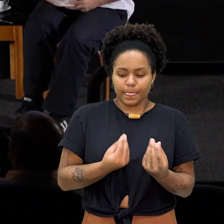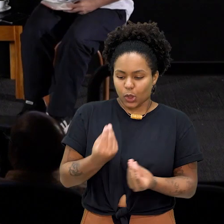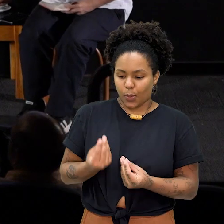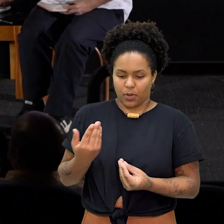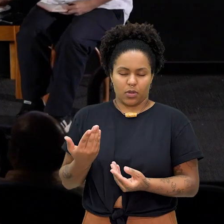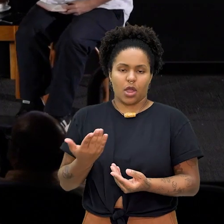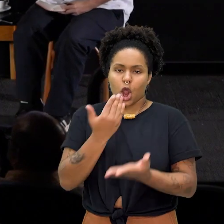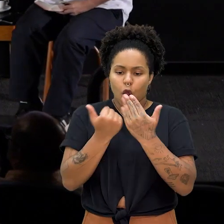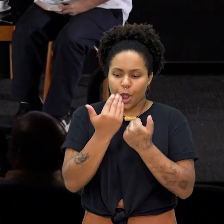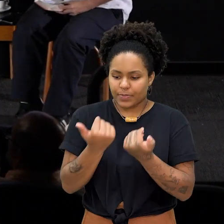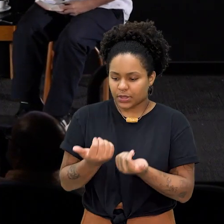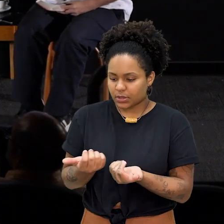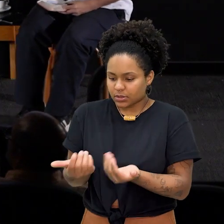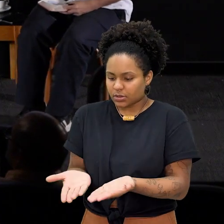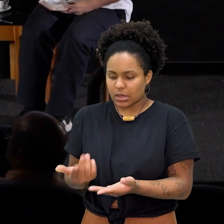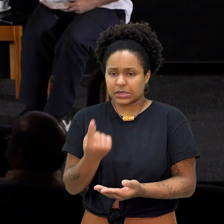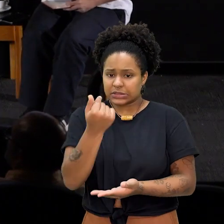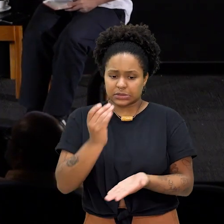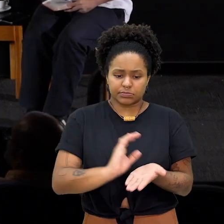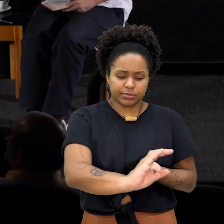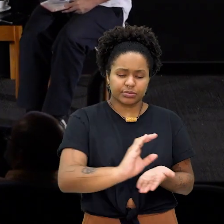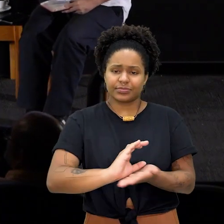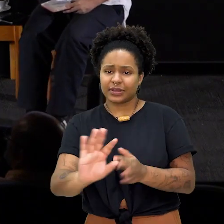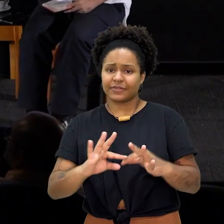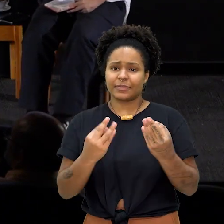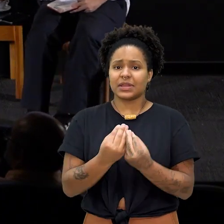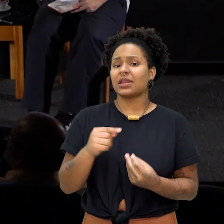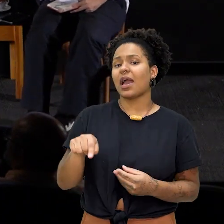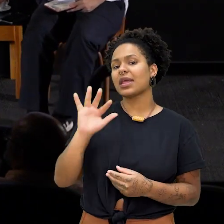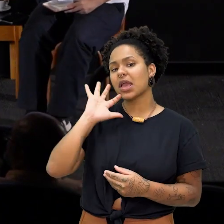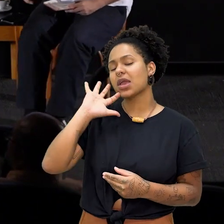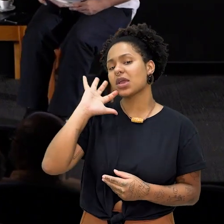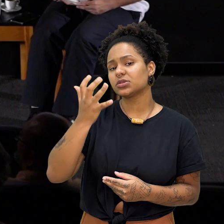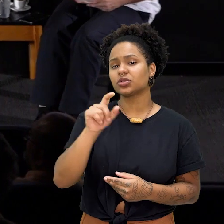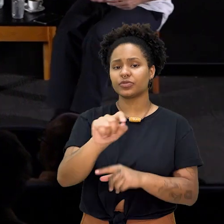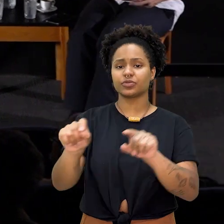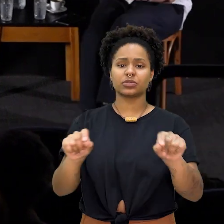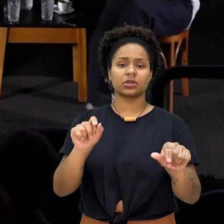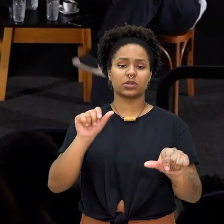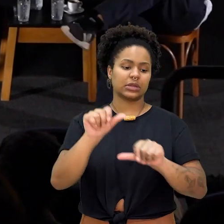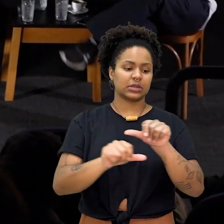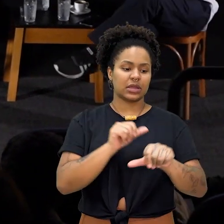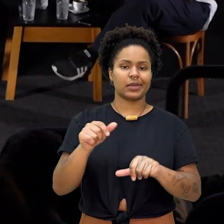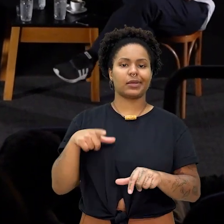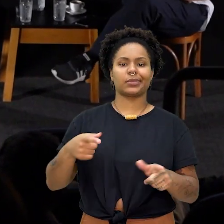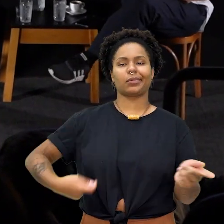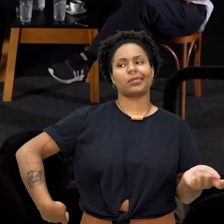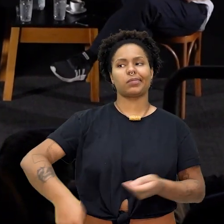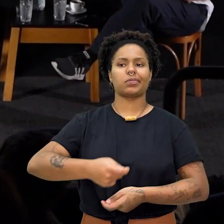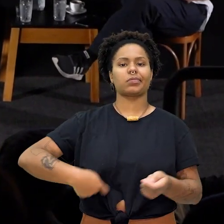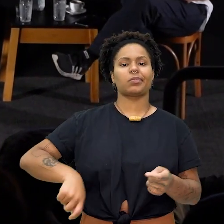dar de comer, auxiliar no orçamento da família, e resolve se tornar o aviãozinho